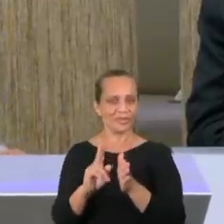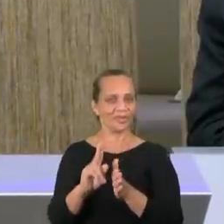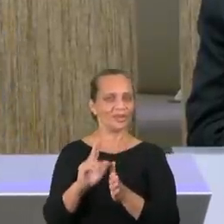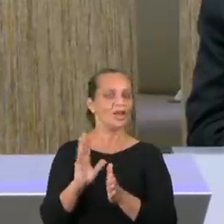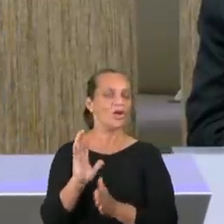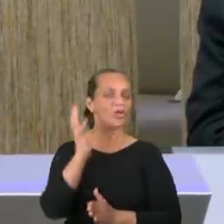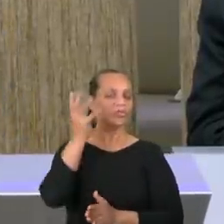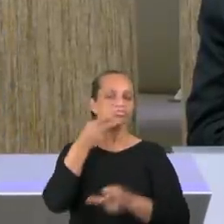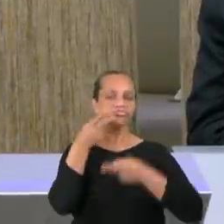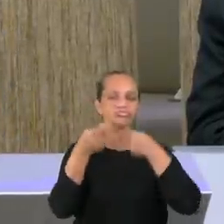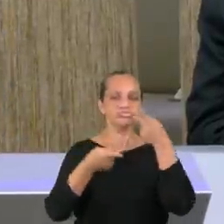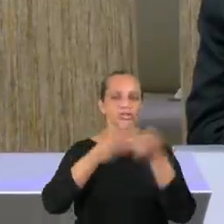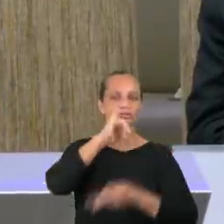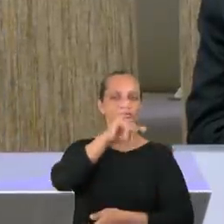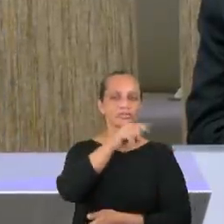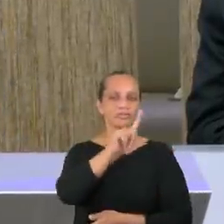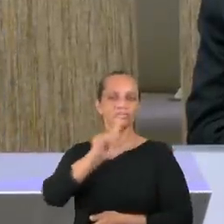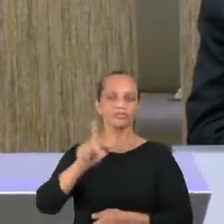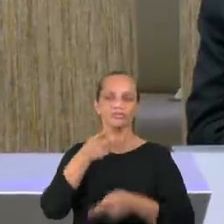Joel dizendo: